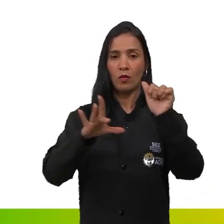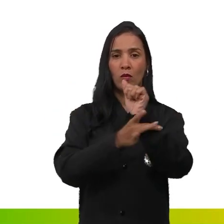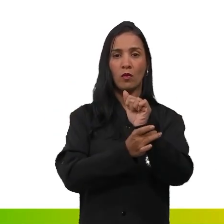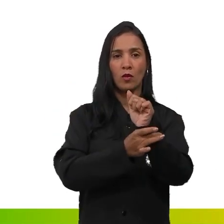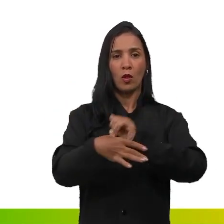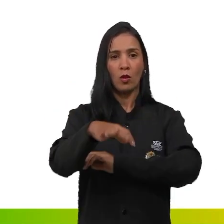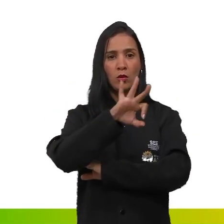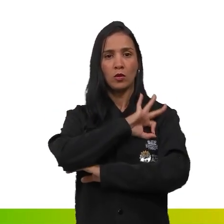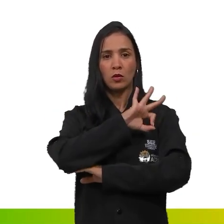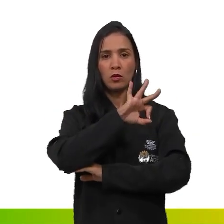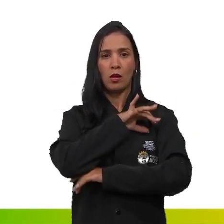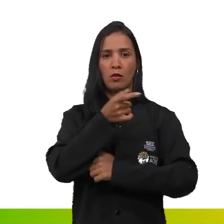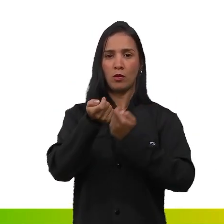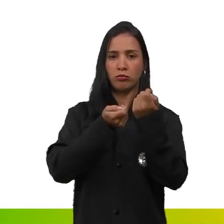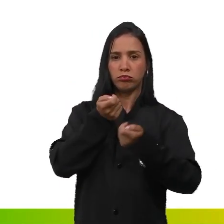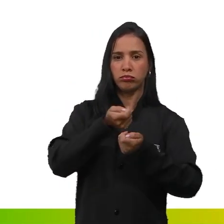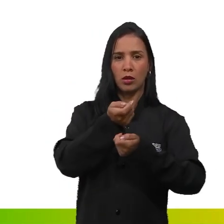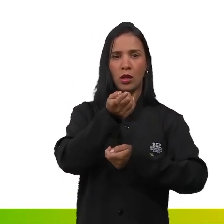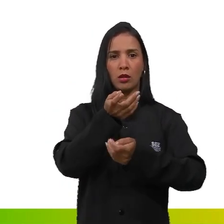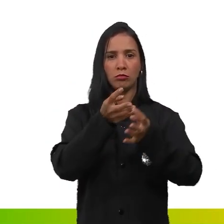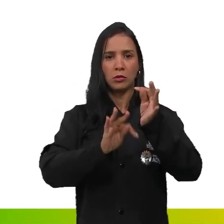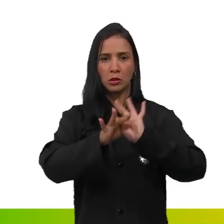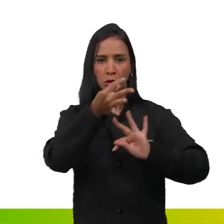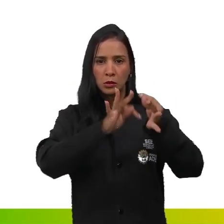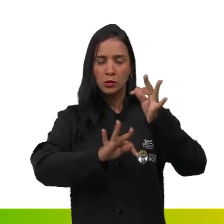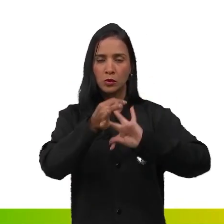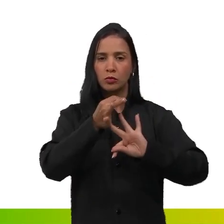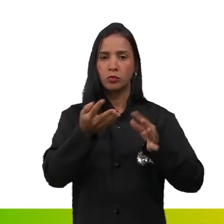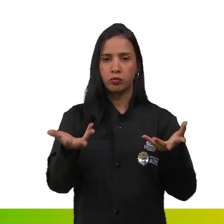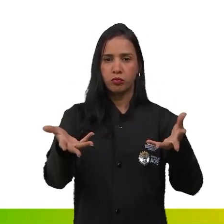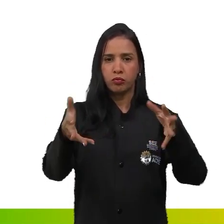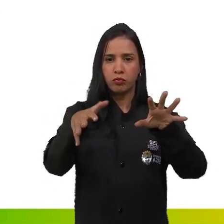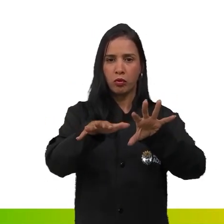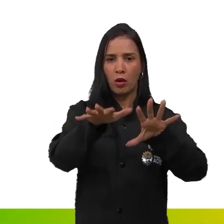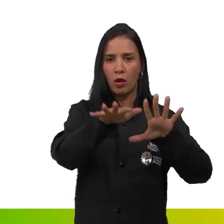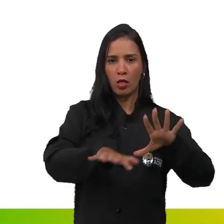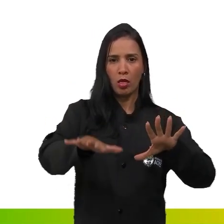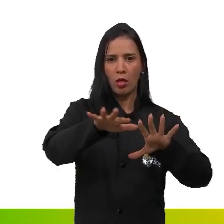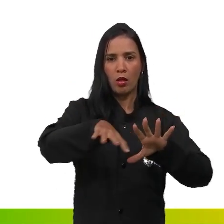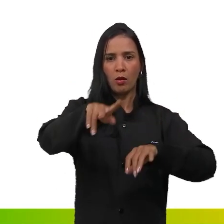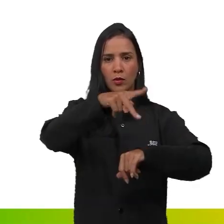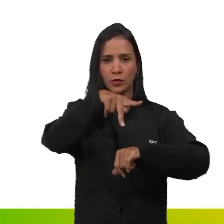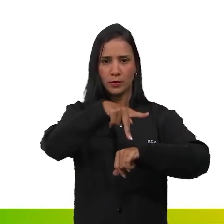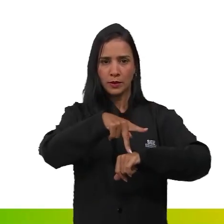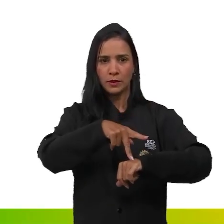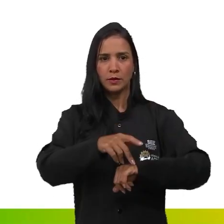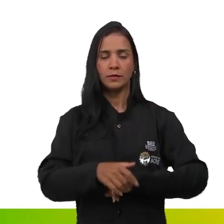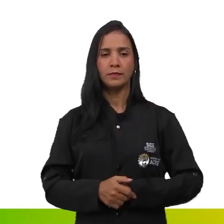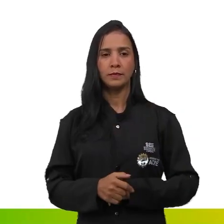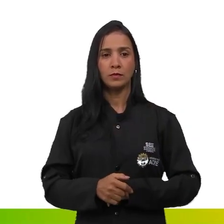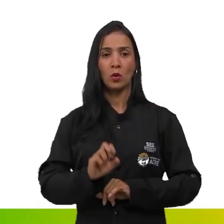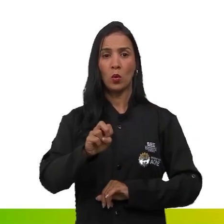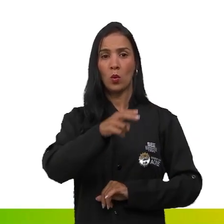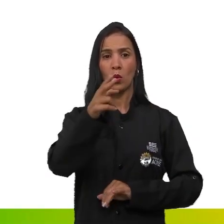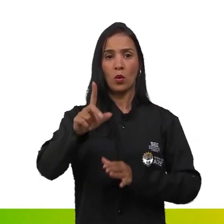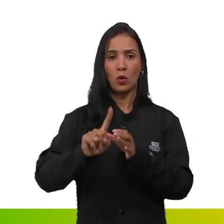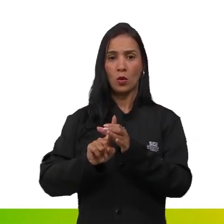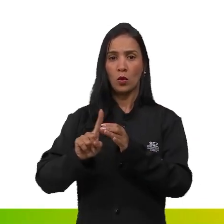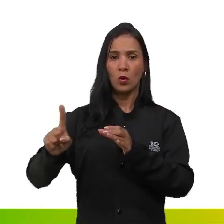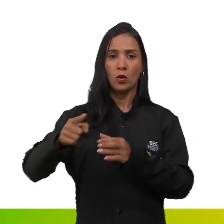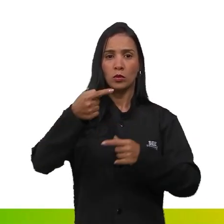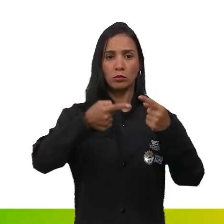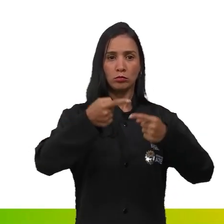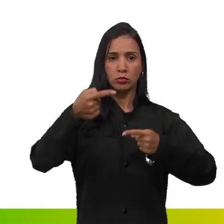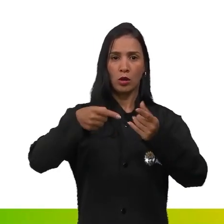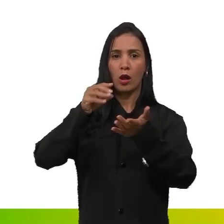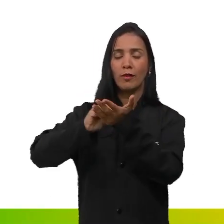domínio tecnológico sobre o Ocidente. Alternativa E: isolamento político e ausência de